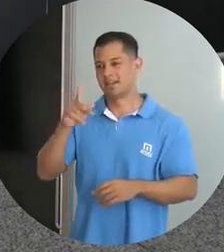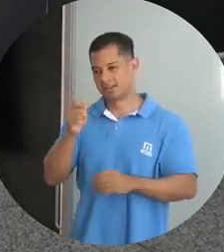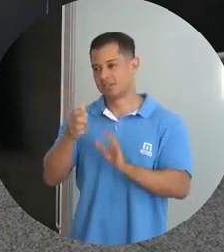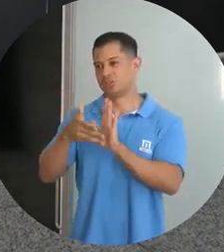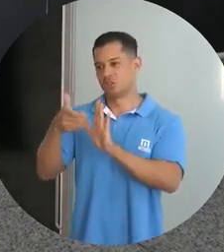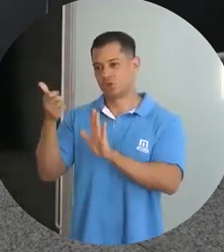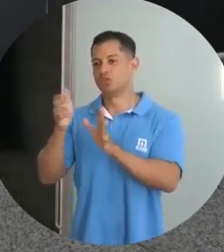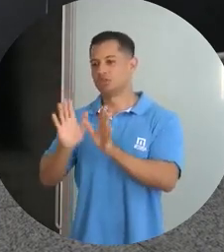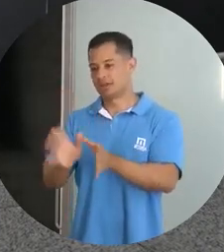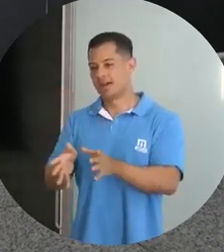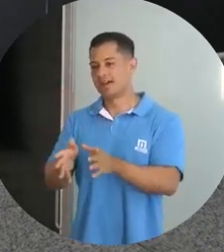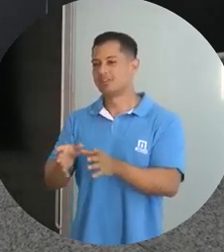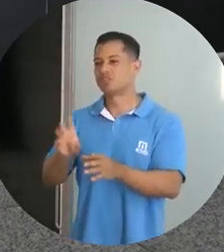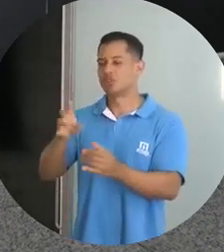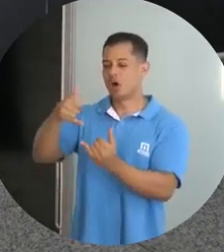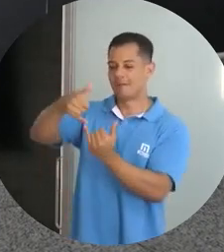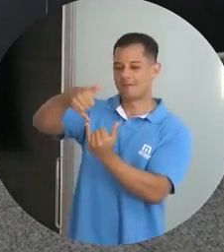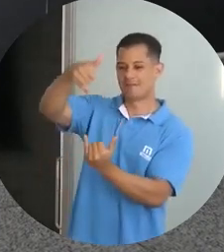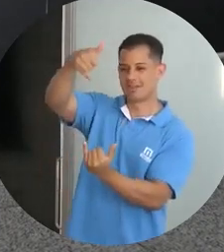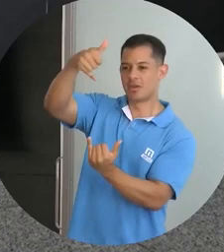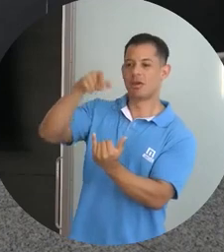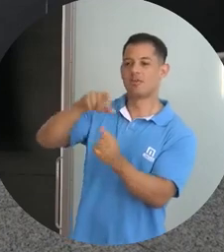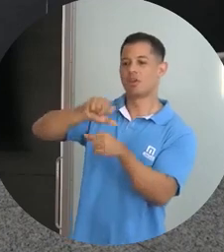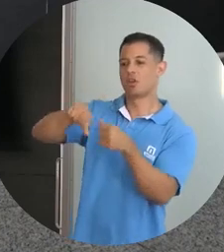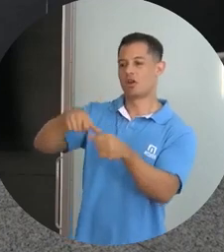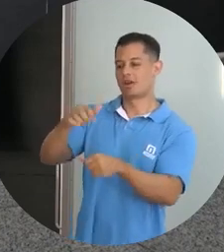mostra para serem transformados em fretagem.